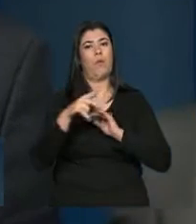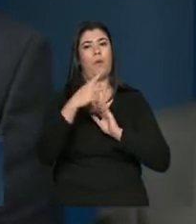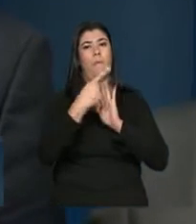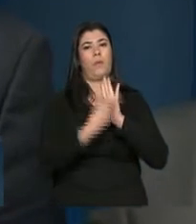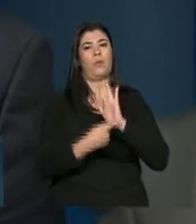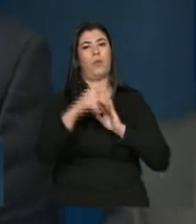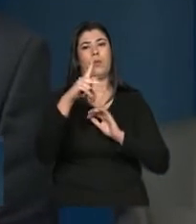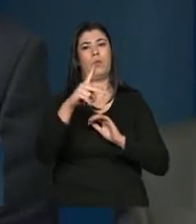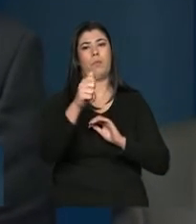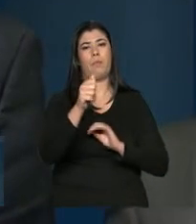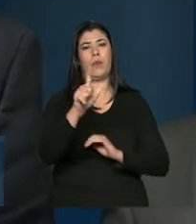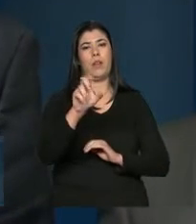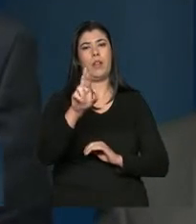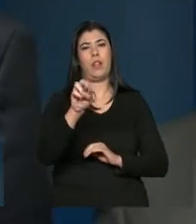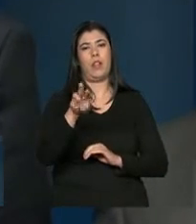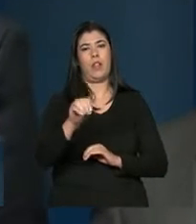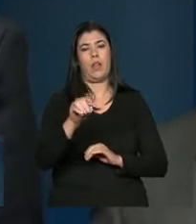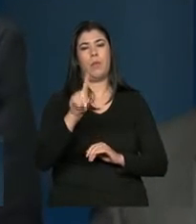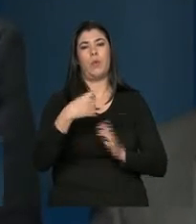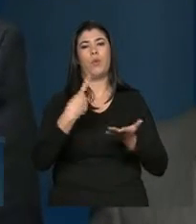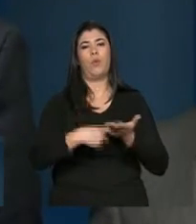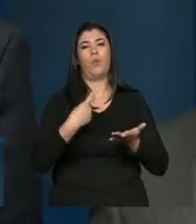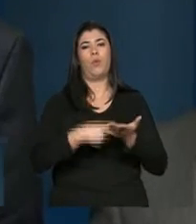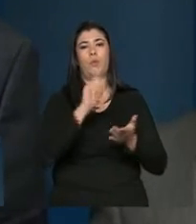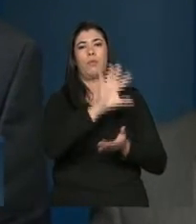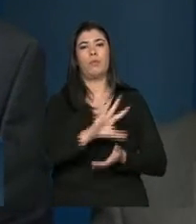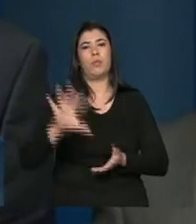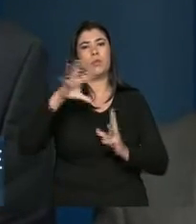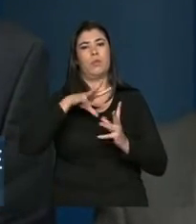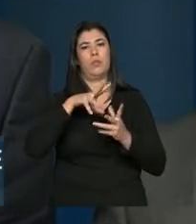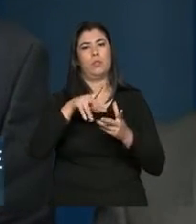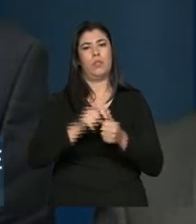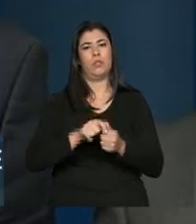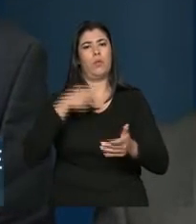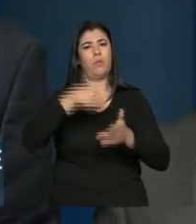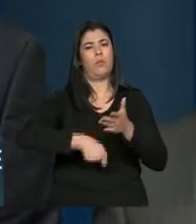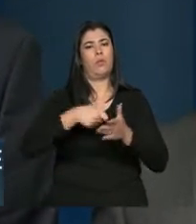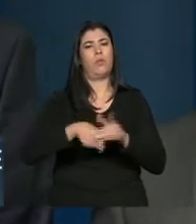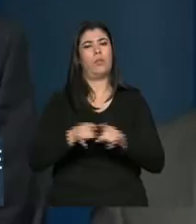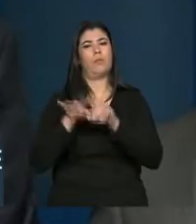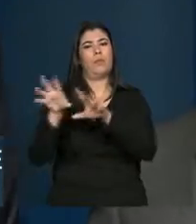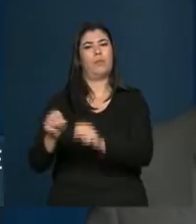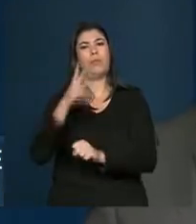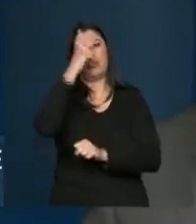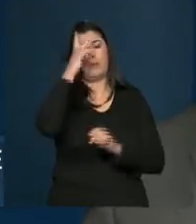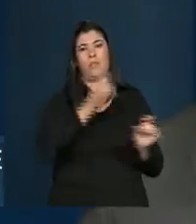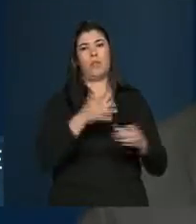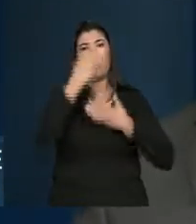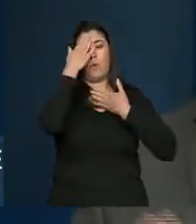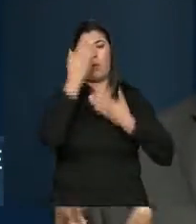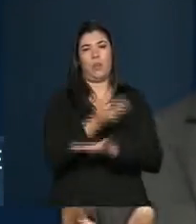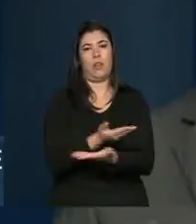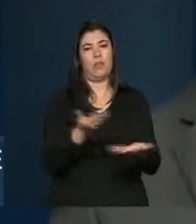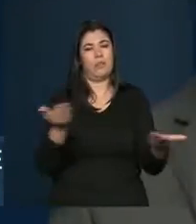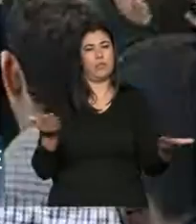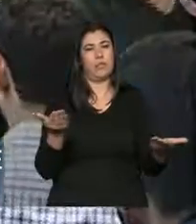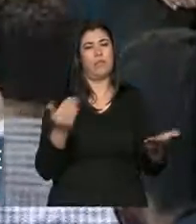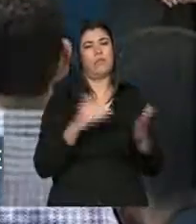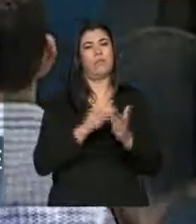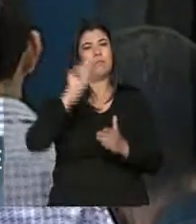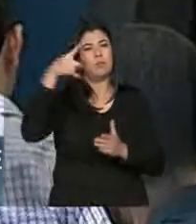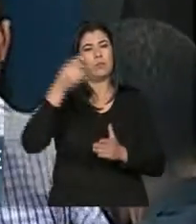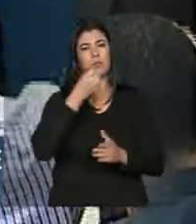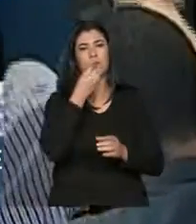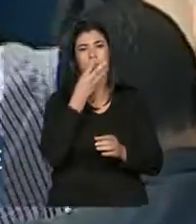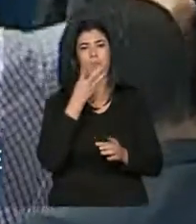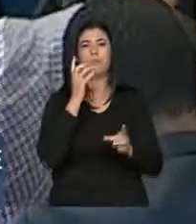que são os compromissos internacionais que nós temos com relação ao enfrentamento ao tráfico de pessoas. Obrigada, gente. Gente, muito até